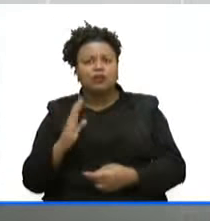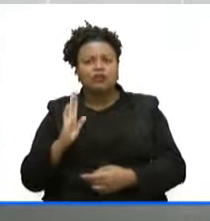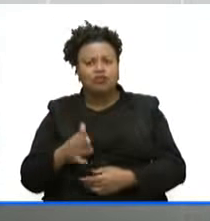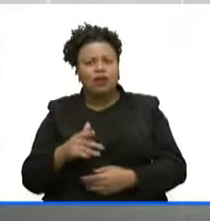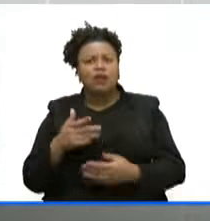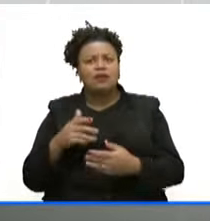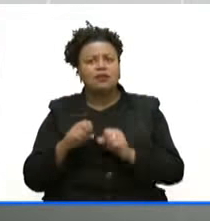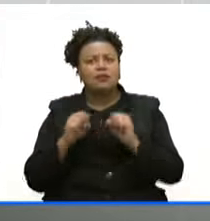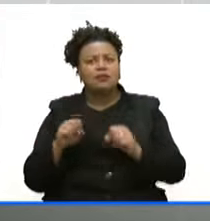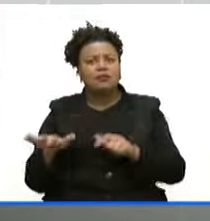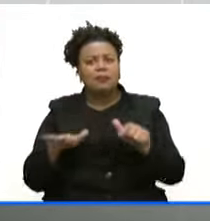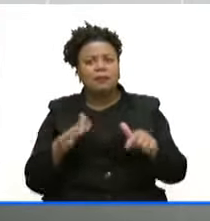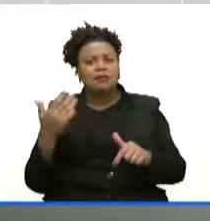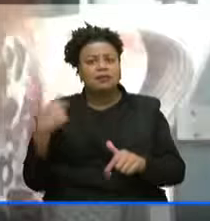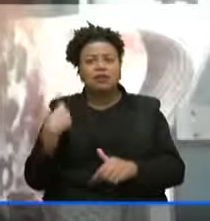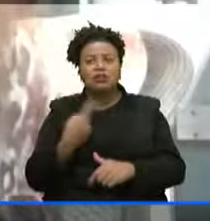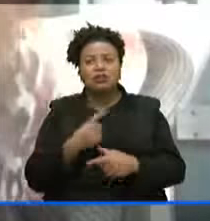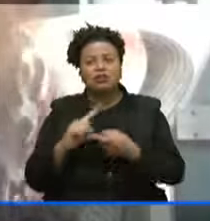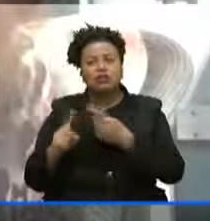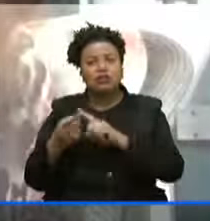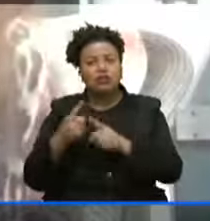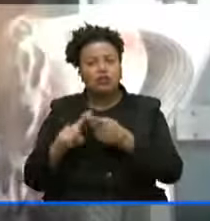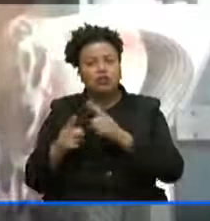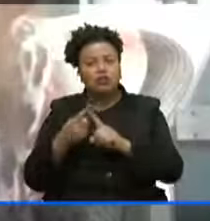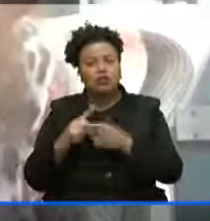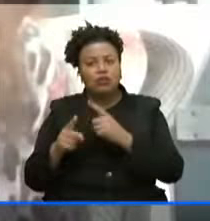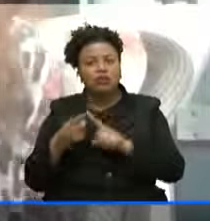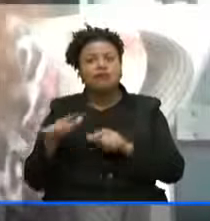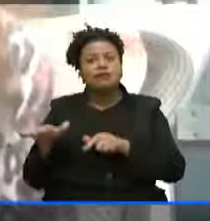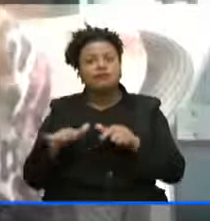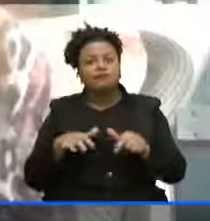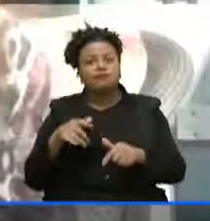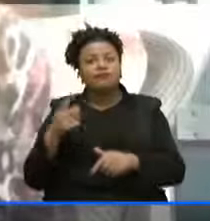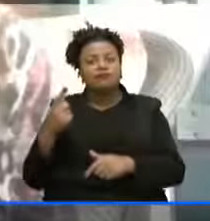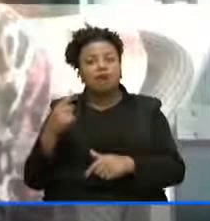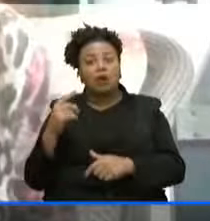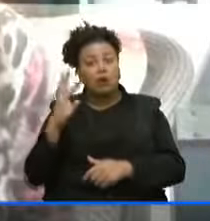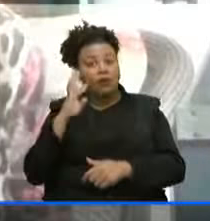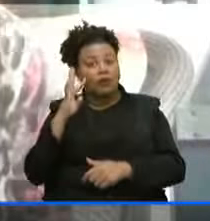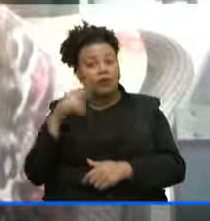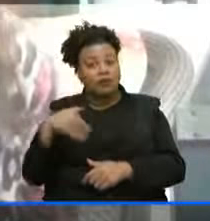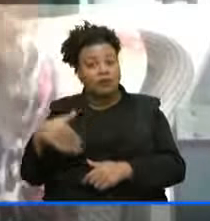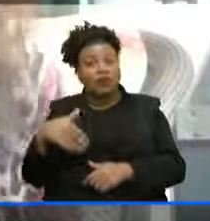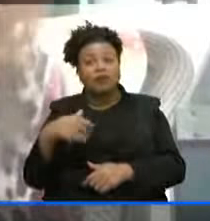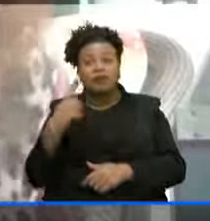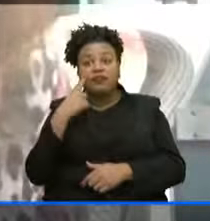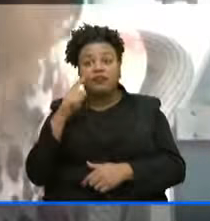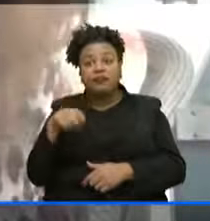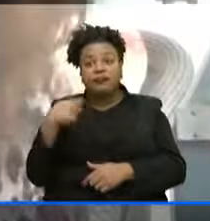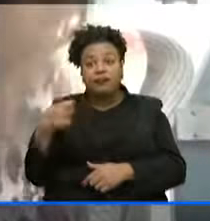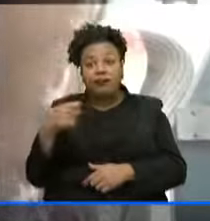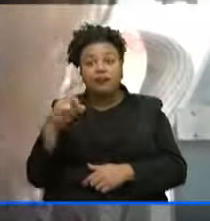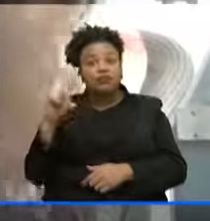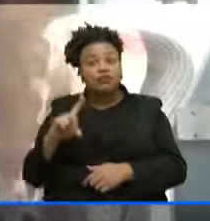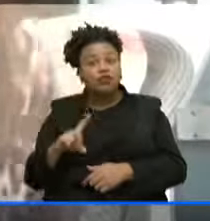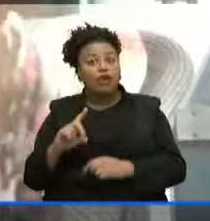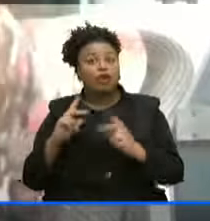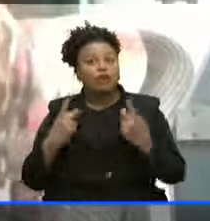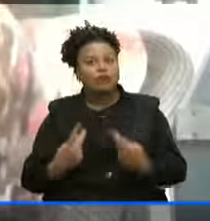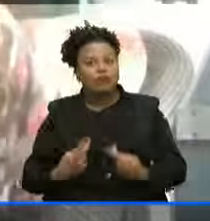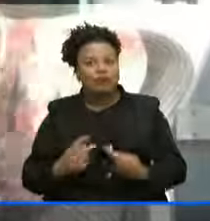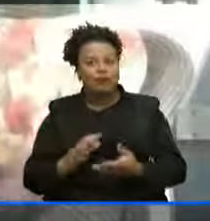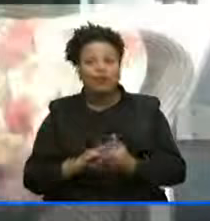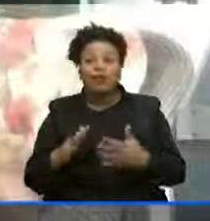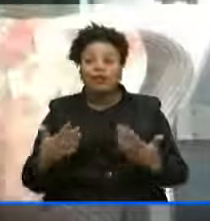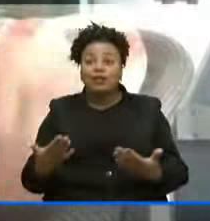semana passada e a gente ficou de dialogar aí. A quarta-feira a gente vai ver quem é na Comissão de Direitos Humanos. Então,